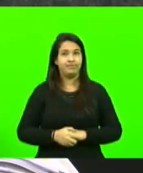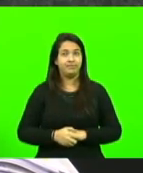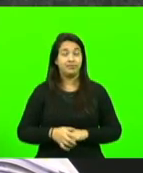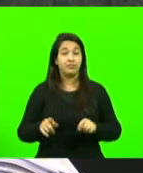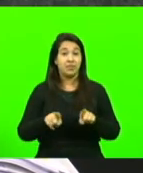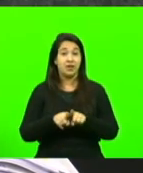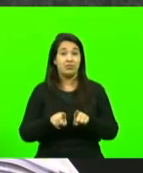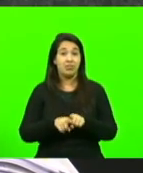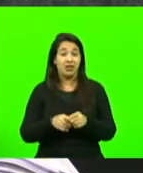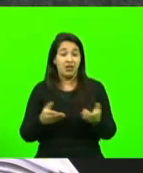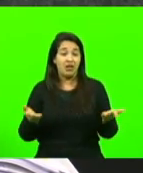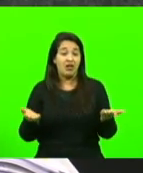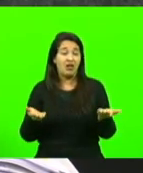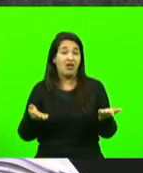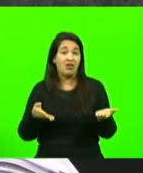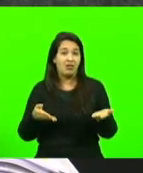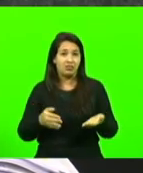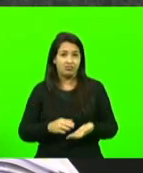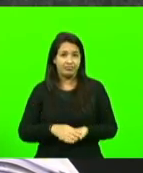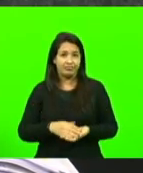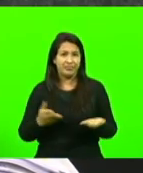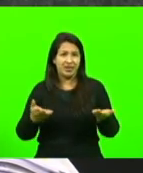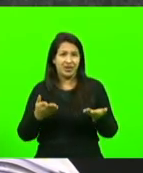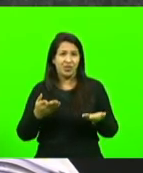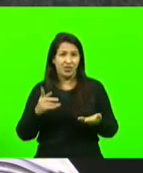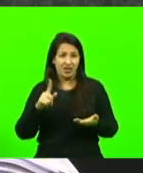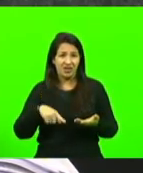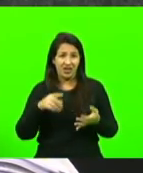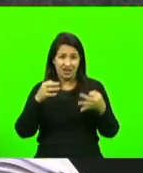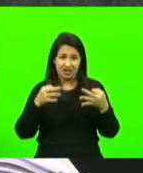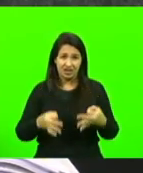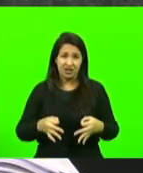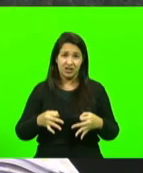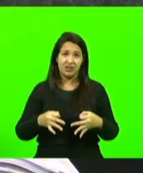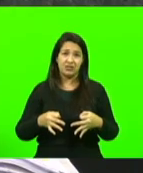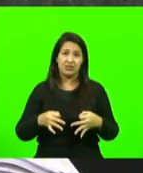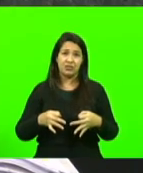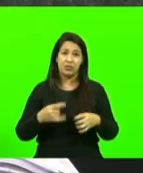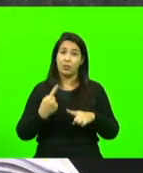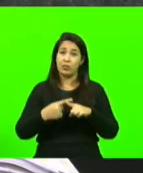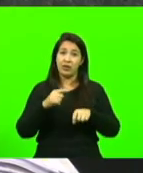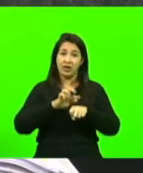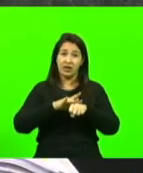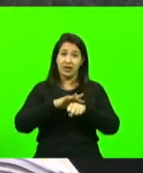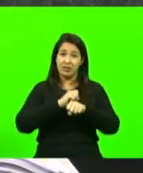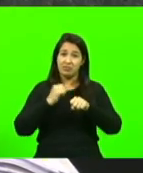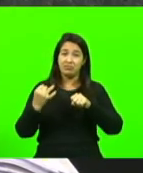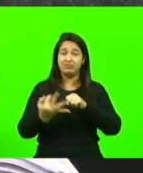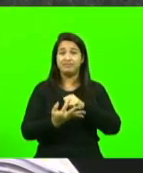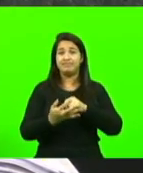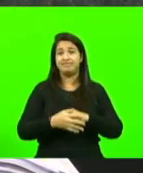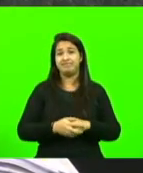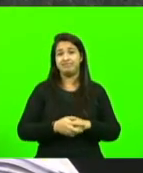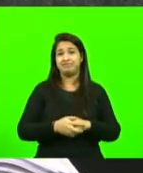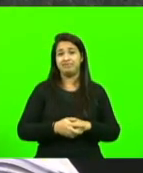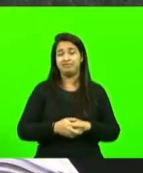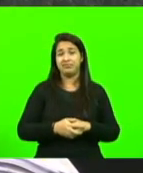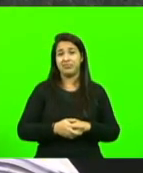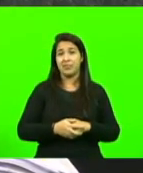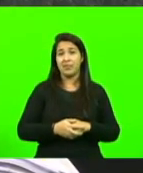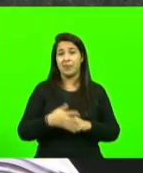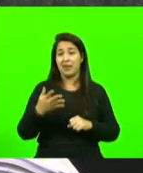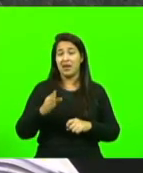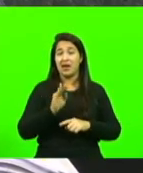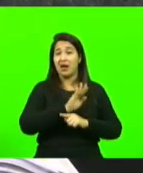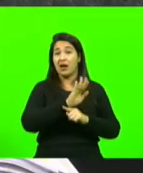momento não é momento para ela uma pandemia Há outras prioridades e ela não é oportuna porque